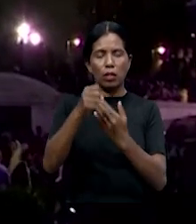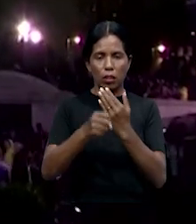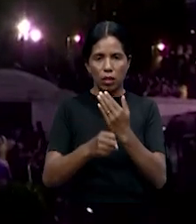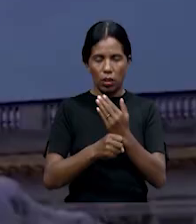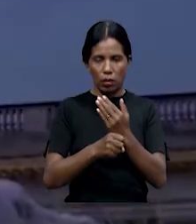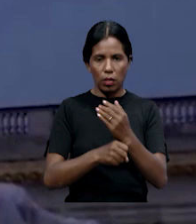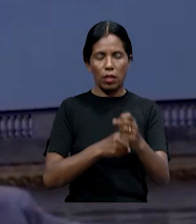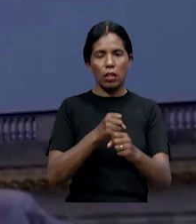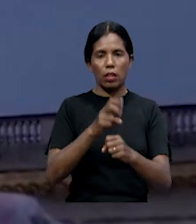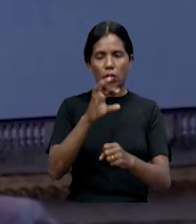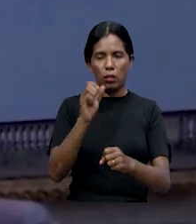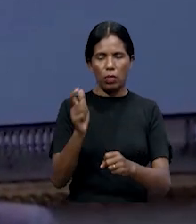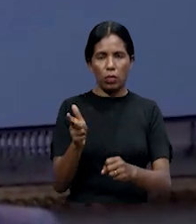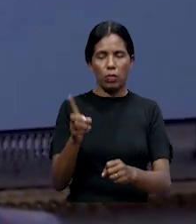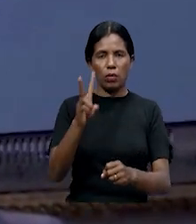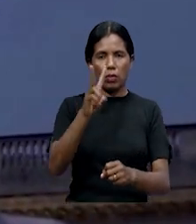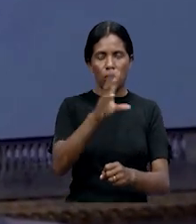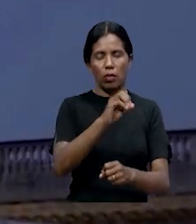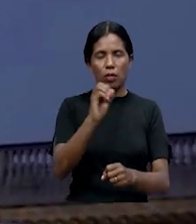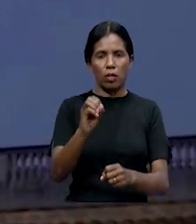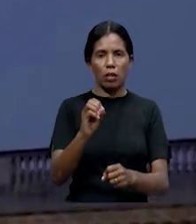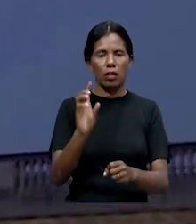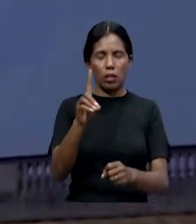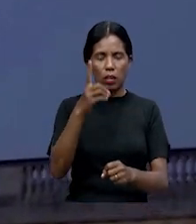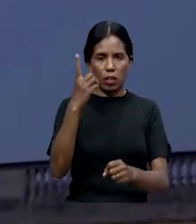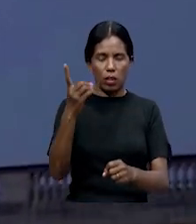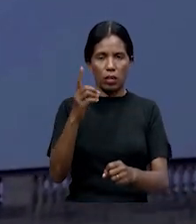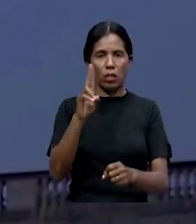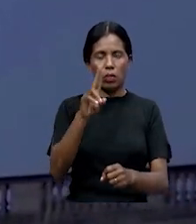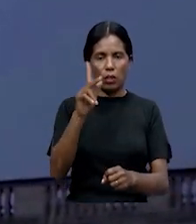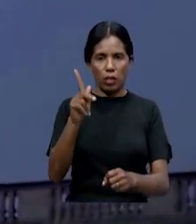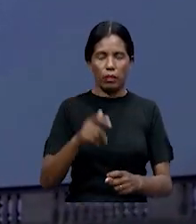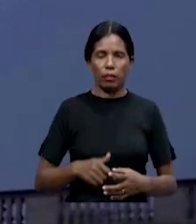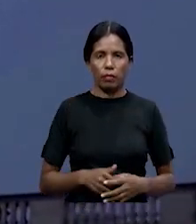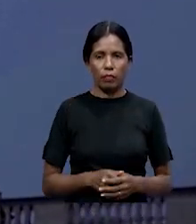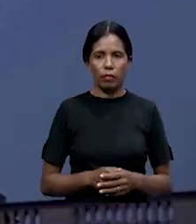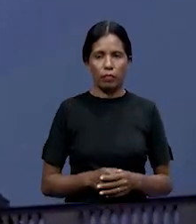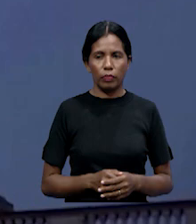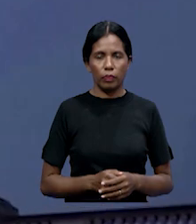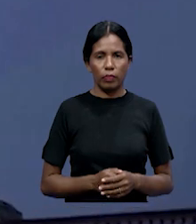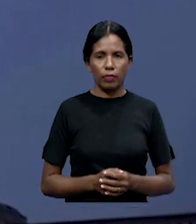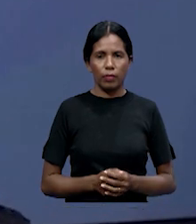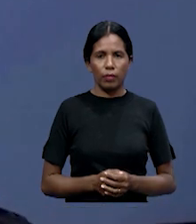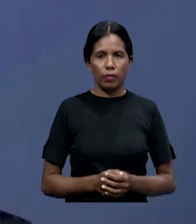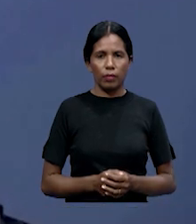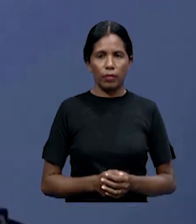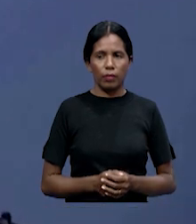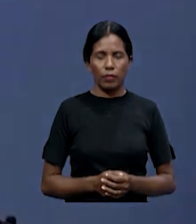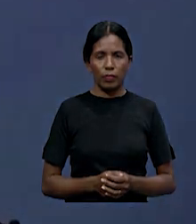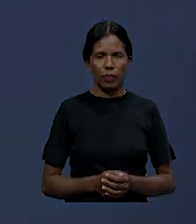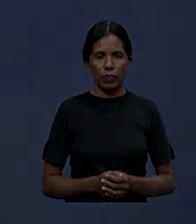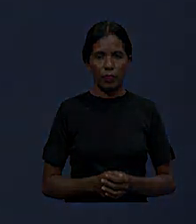rua nul singua e a tuku San Lurising Ida Dader oras Inglaterra. Equipo cobertura, GMN.